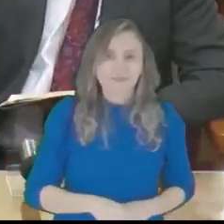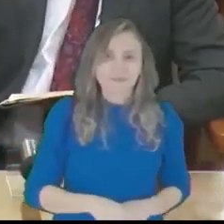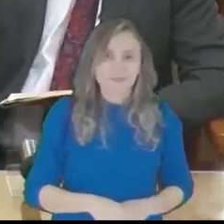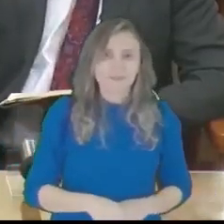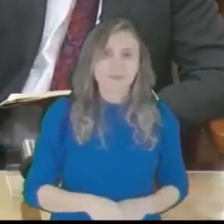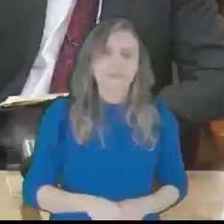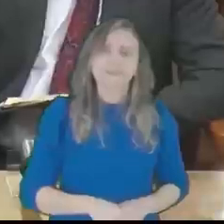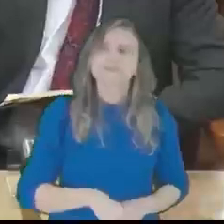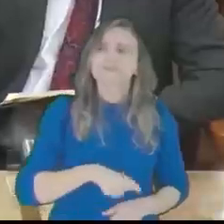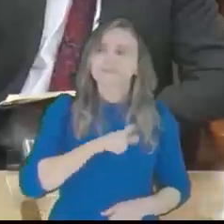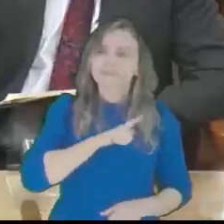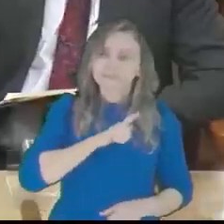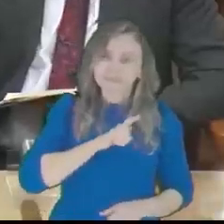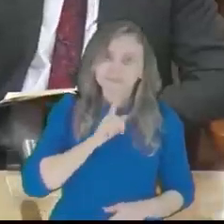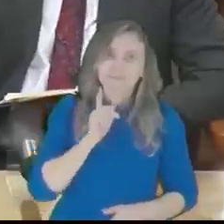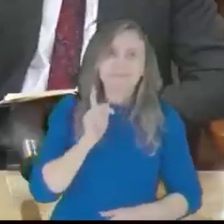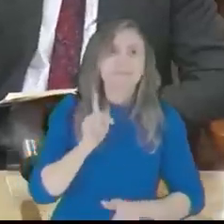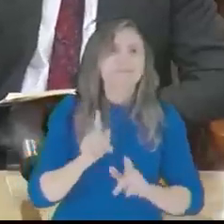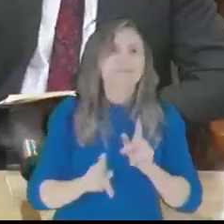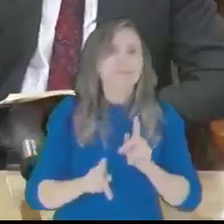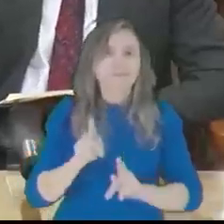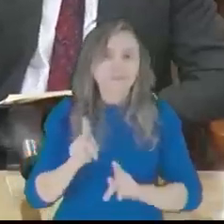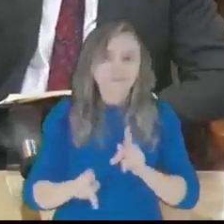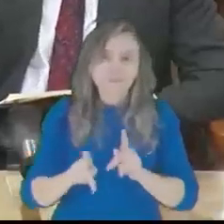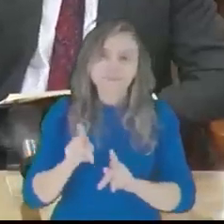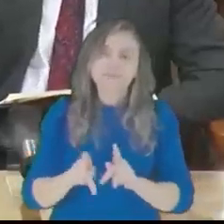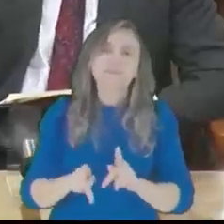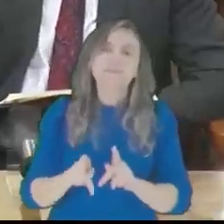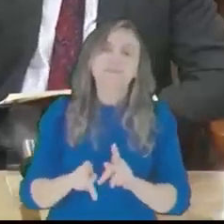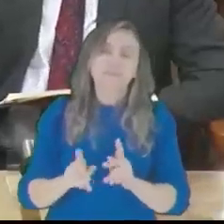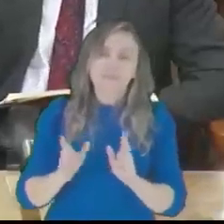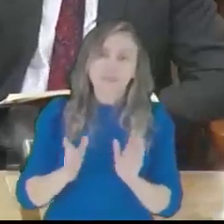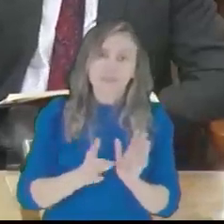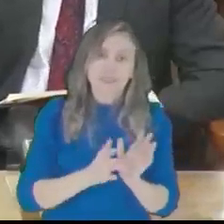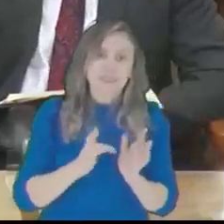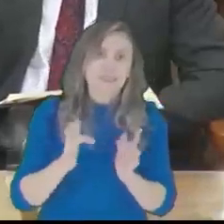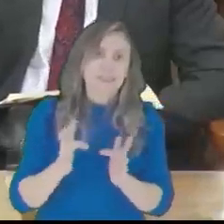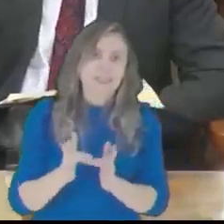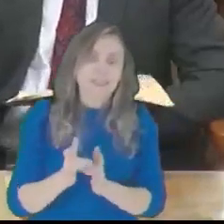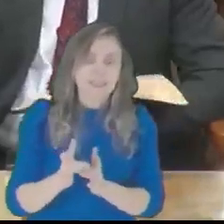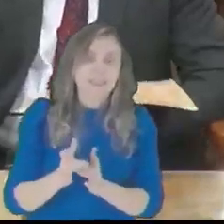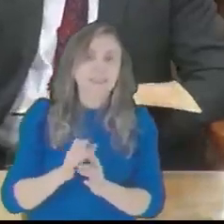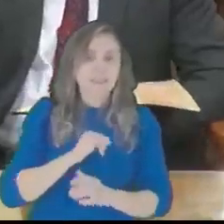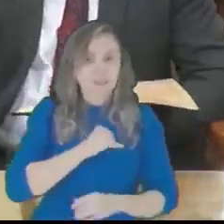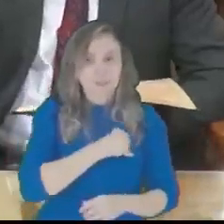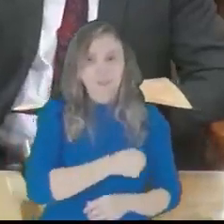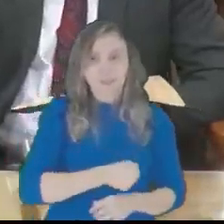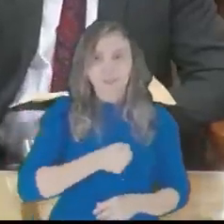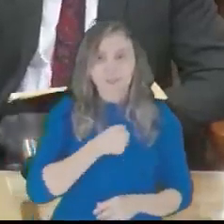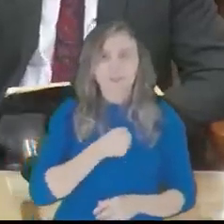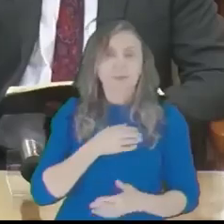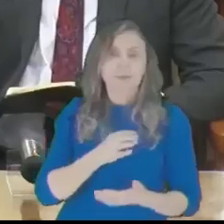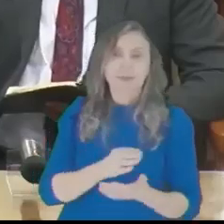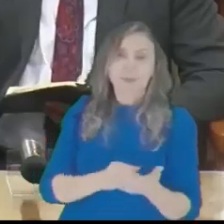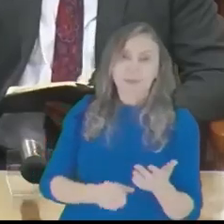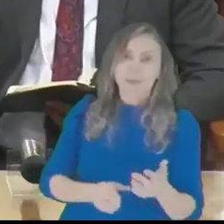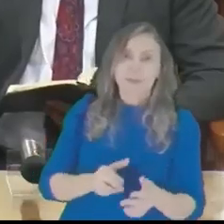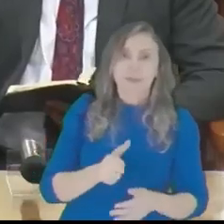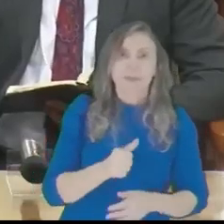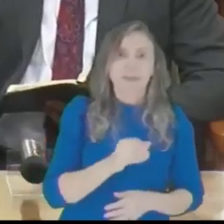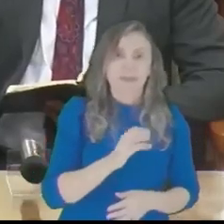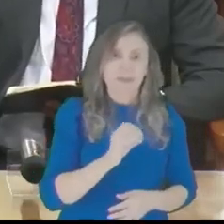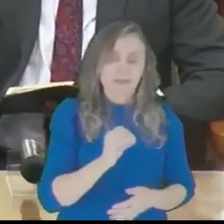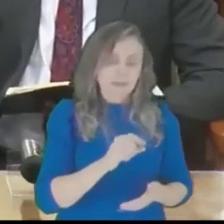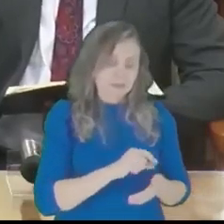Eu tenho um povo para juntar, eu tenho um rebanho. Jesus tinha dito em São João 10,16, Jesus disse, eu ainda tenho